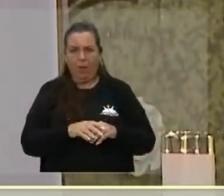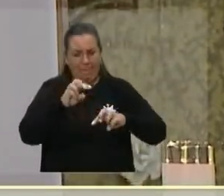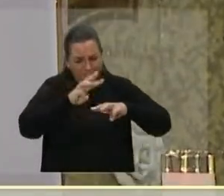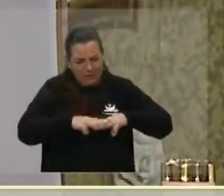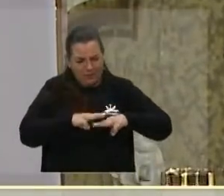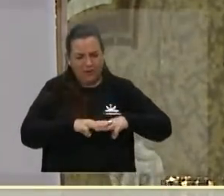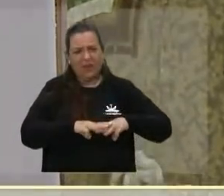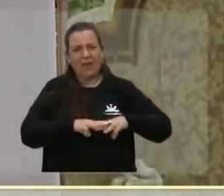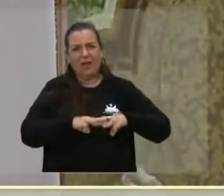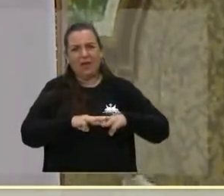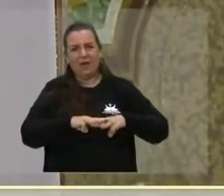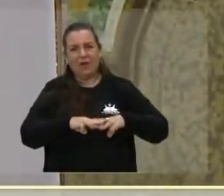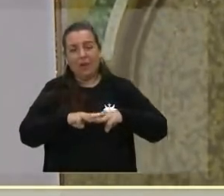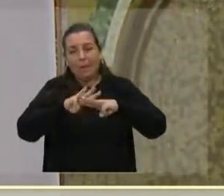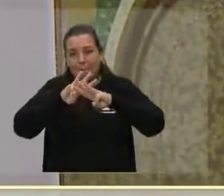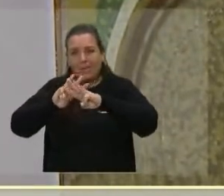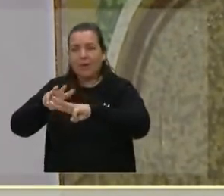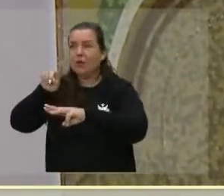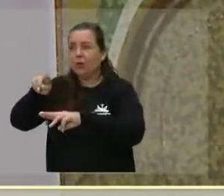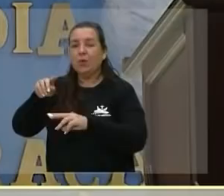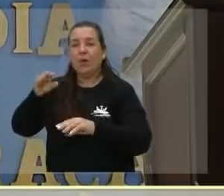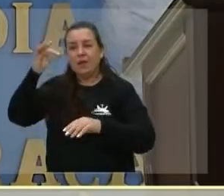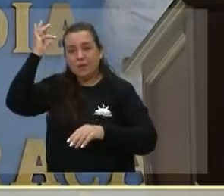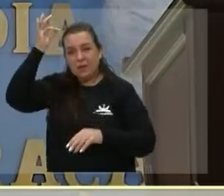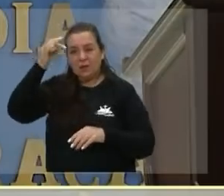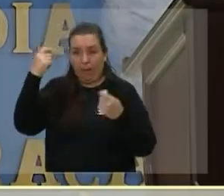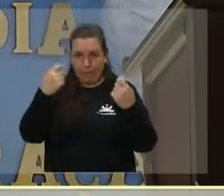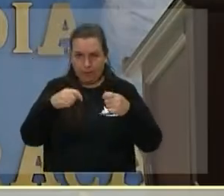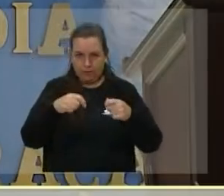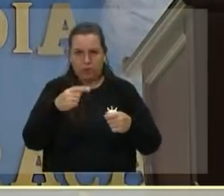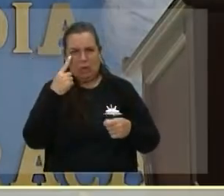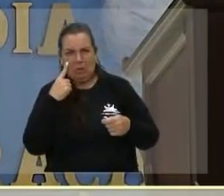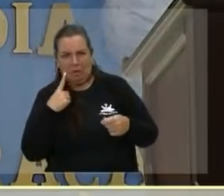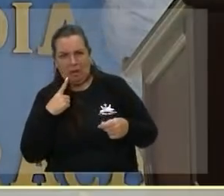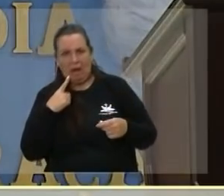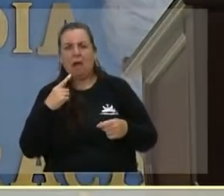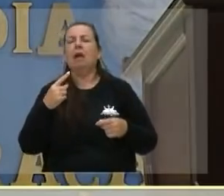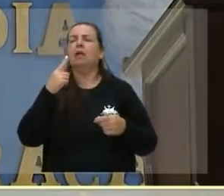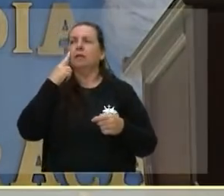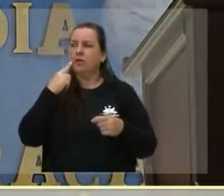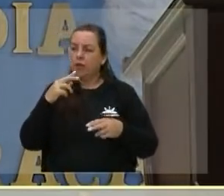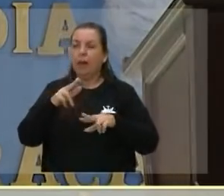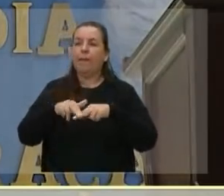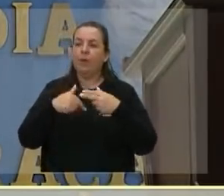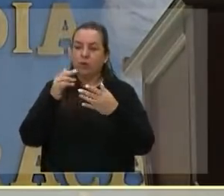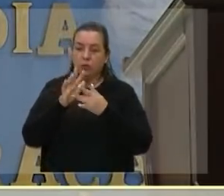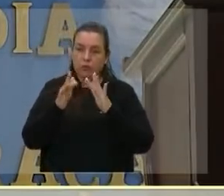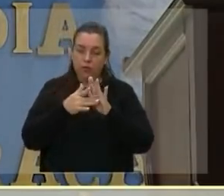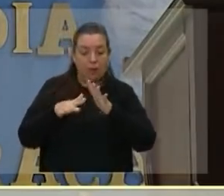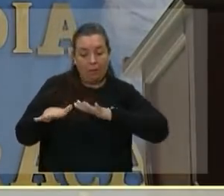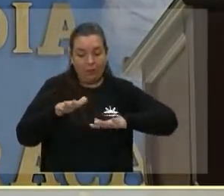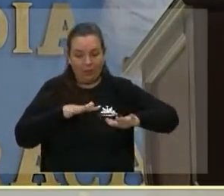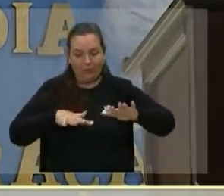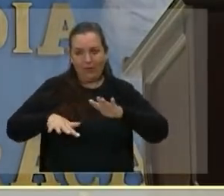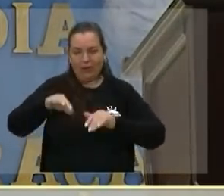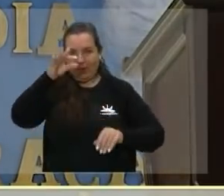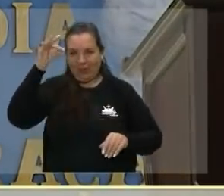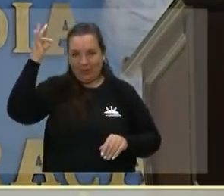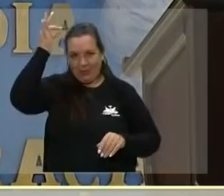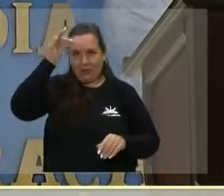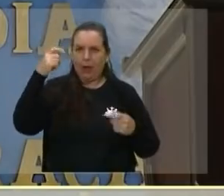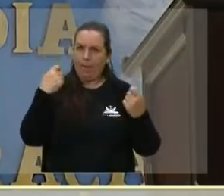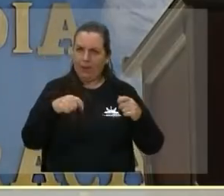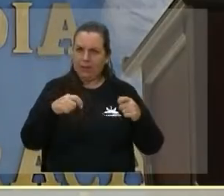do espírito santo se é preciso chorar chorarei por jesus movido pelo espírito se é